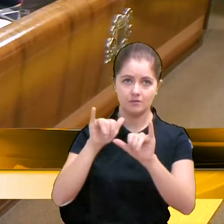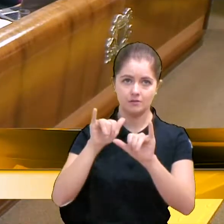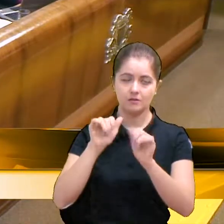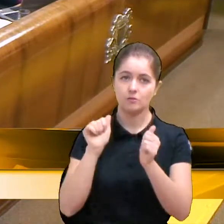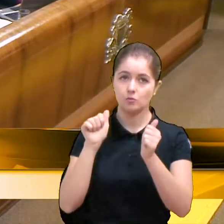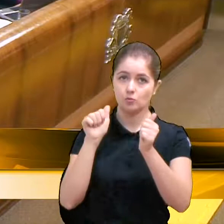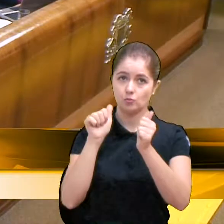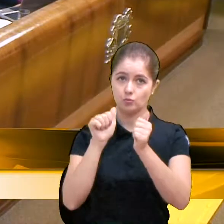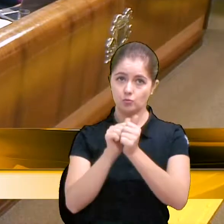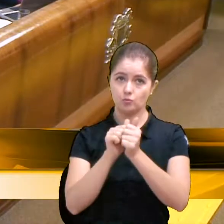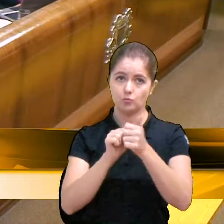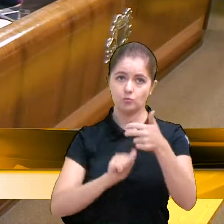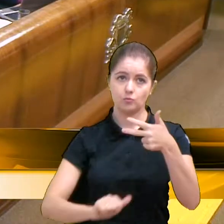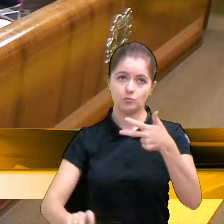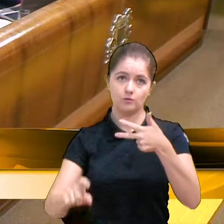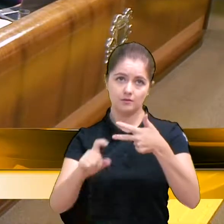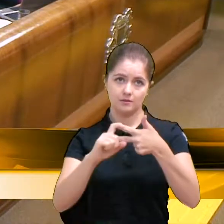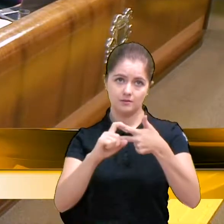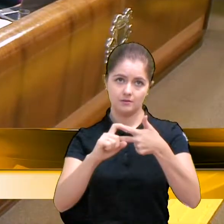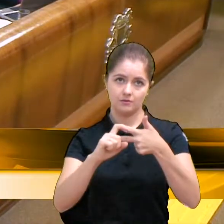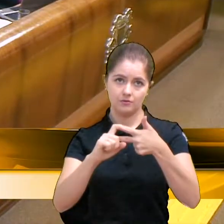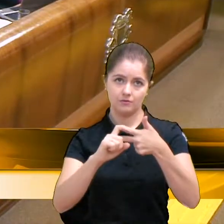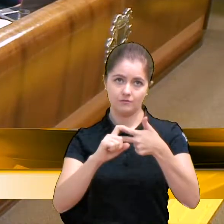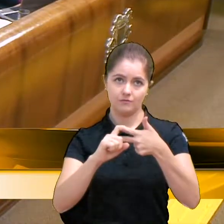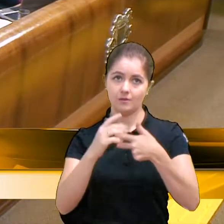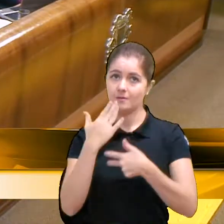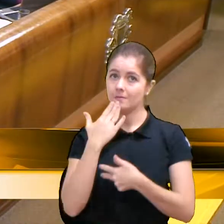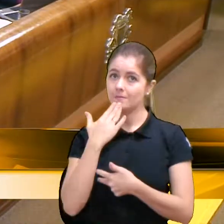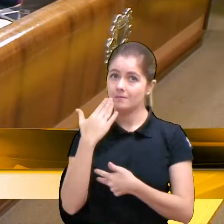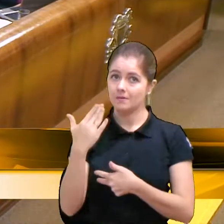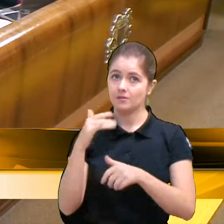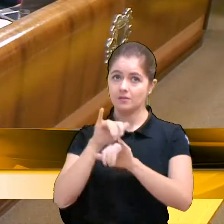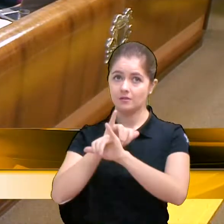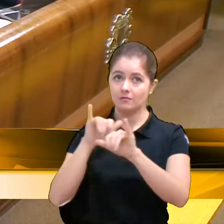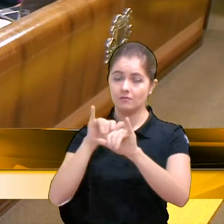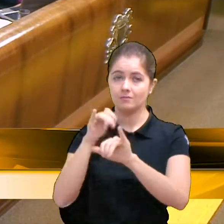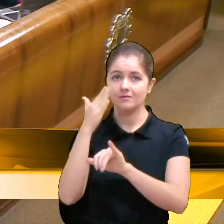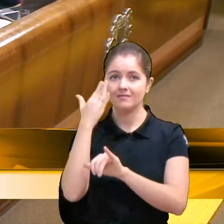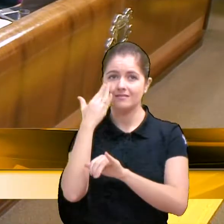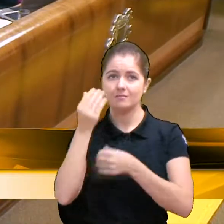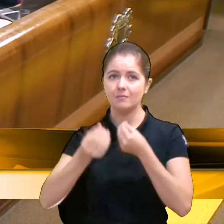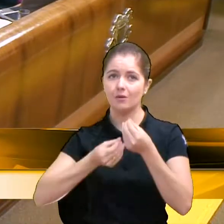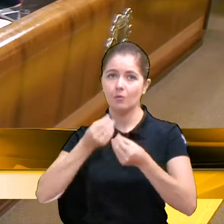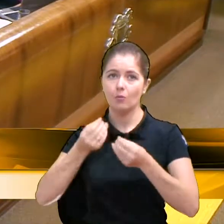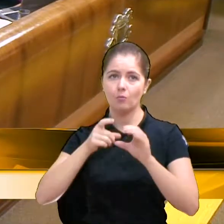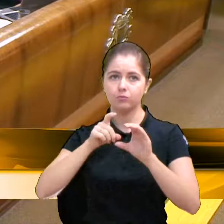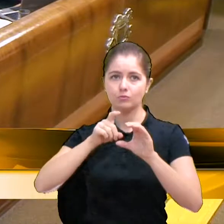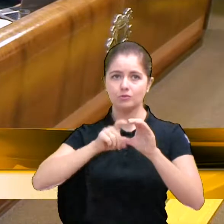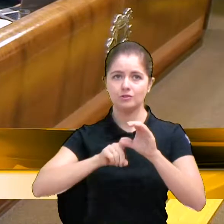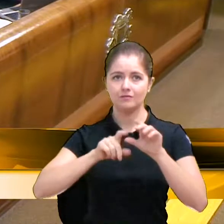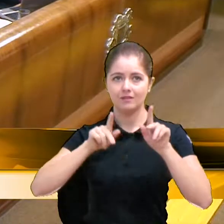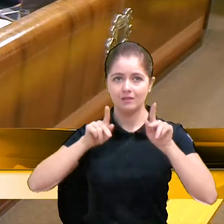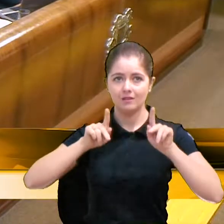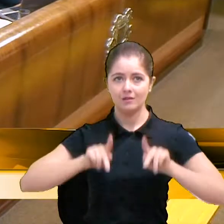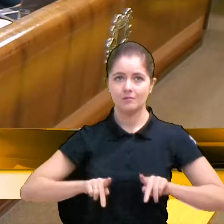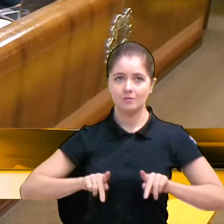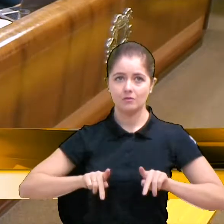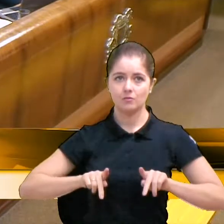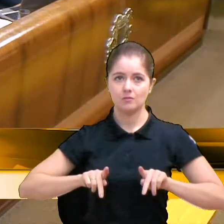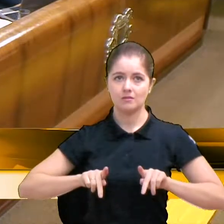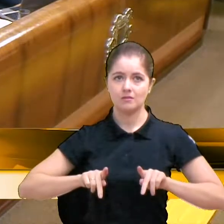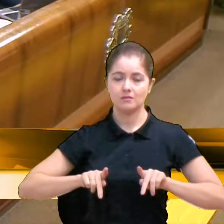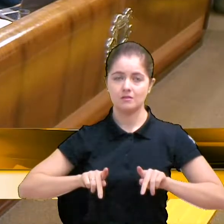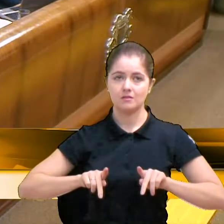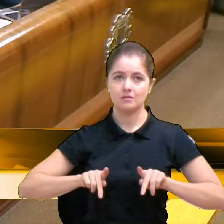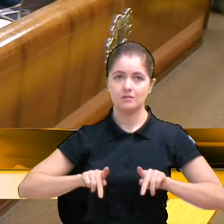Executivo, a fim de que tivéssemos uma noção de como está o endividamento das pessoas físicas e pessoas